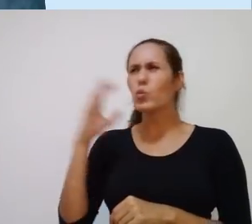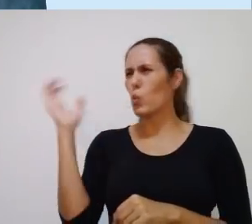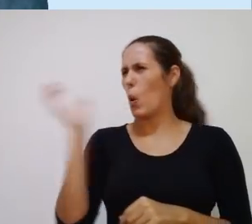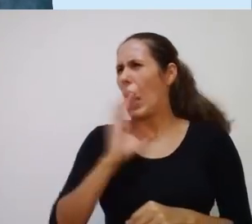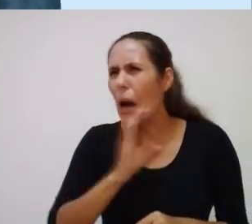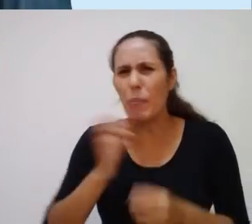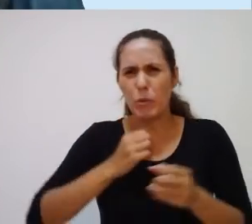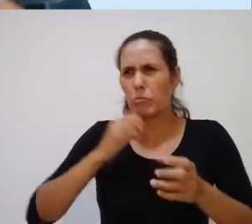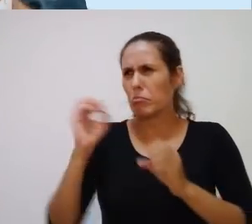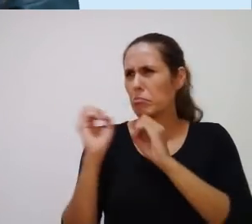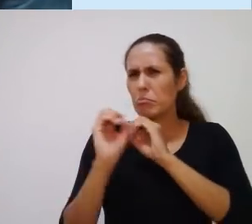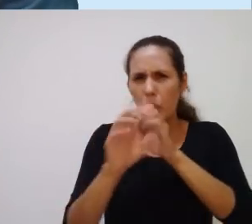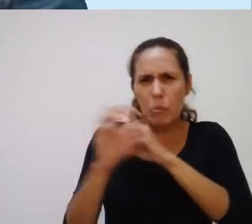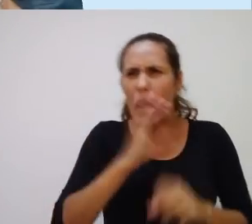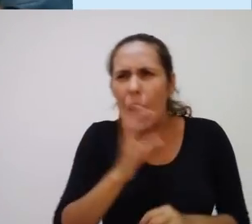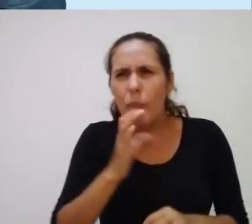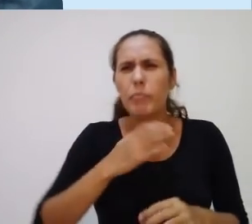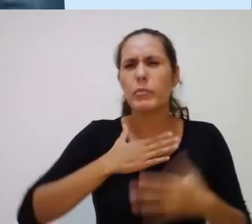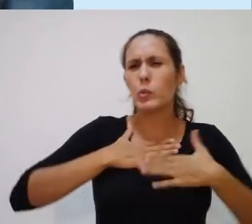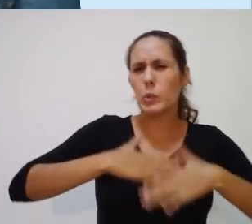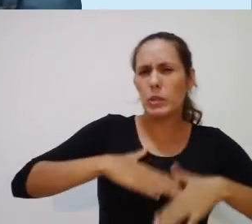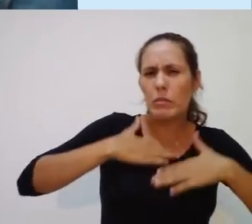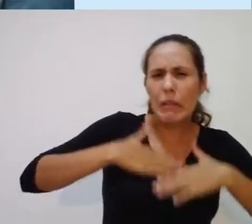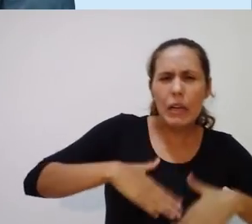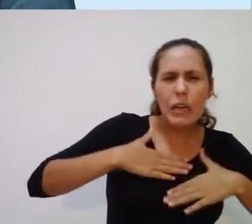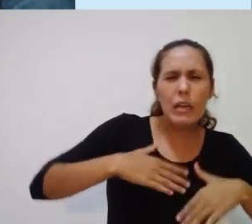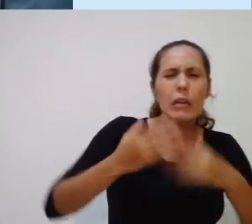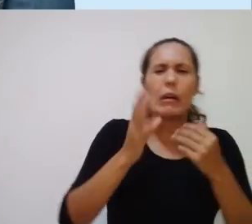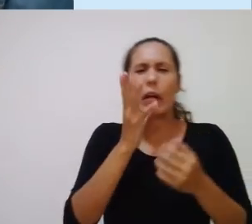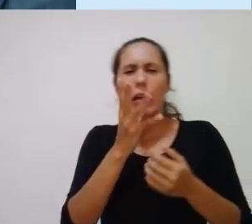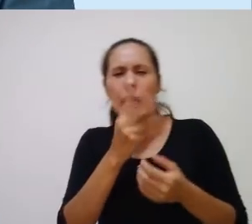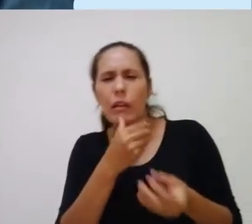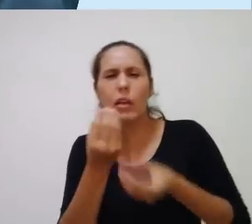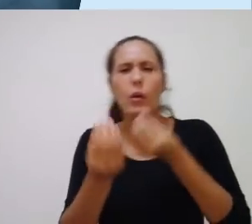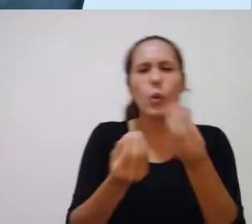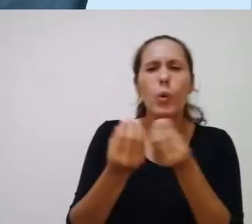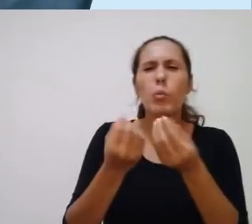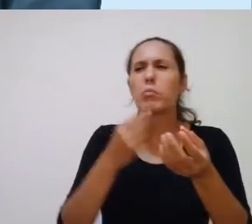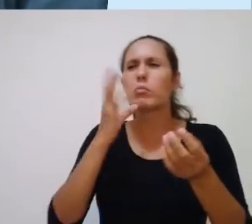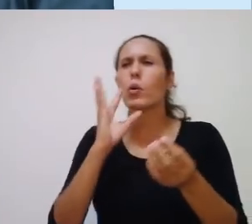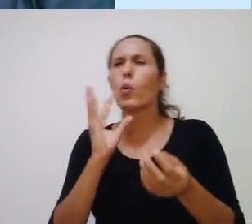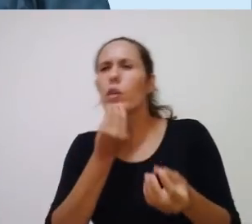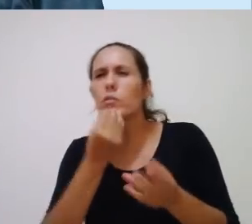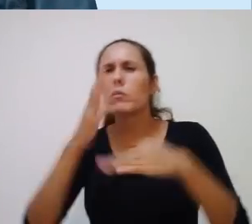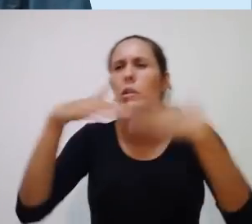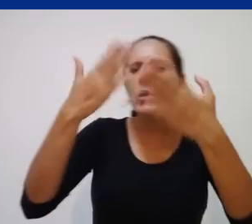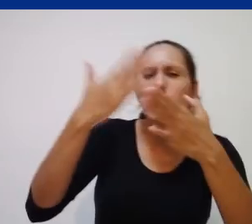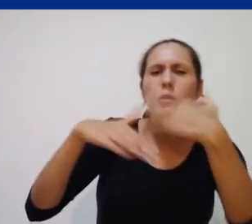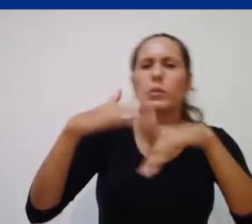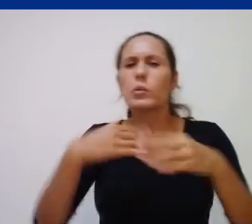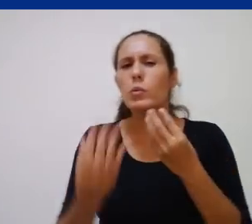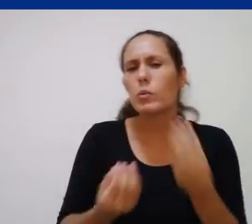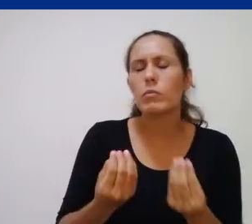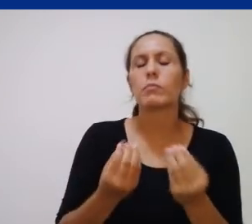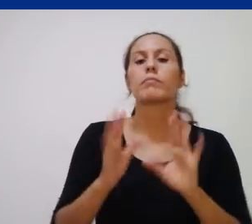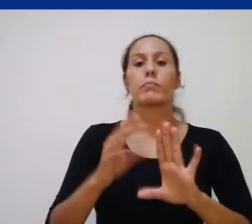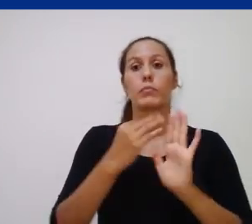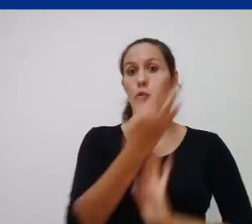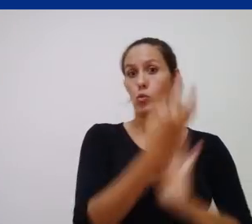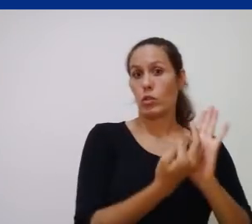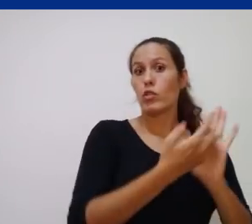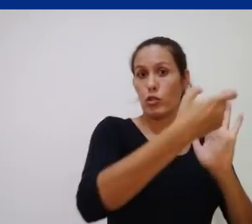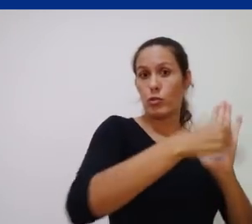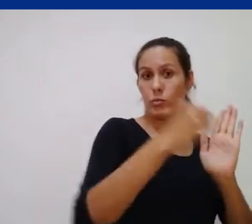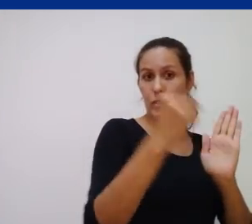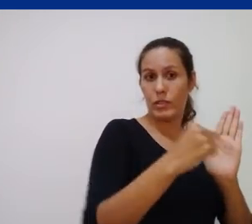indo lento? Como é que está o processamento de ida e volta de conhecimento entre nós? É como o texto está dizendo aqui, nela estão